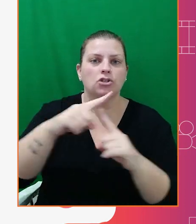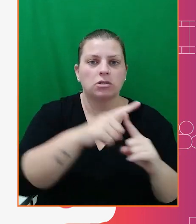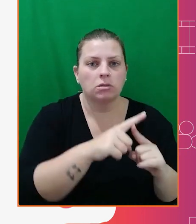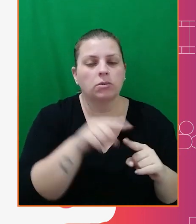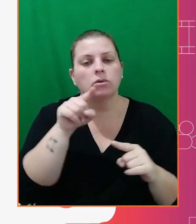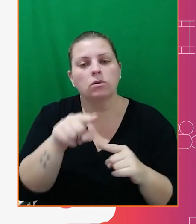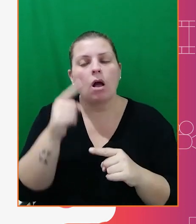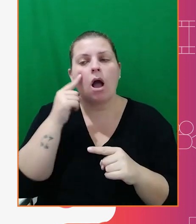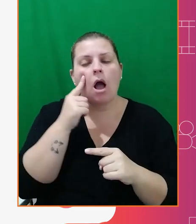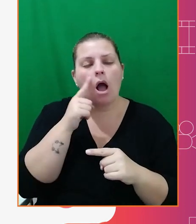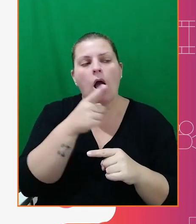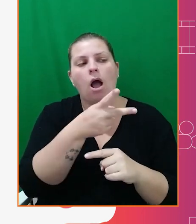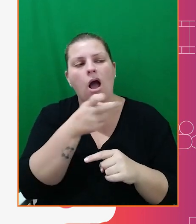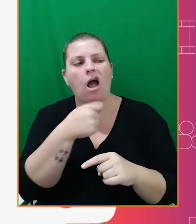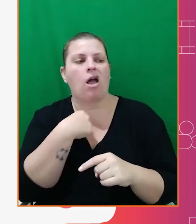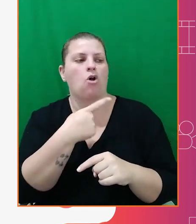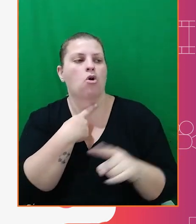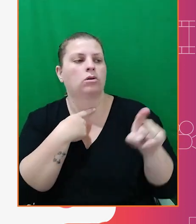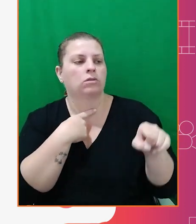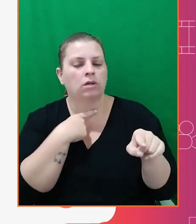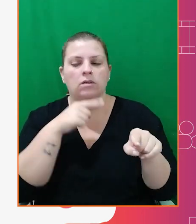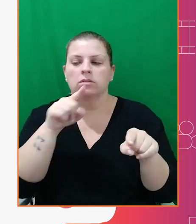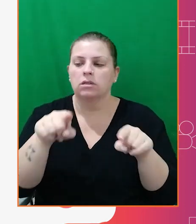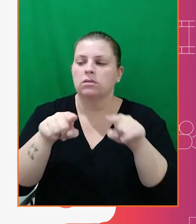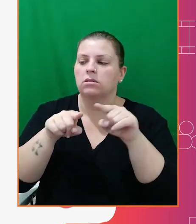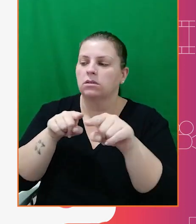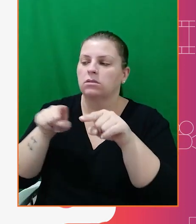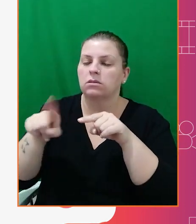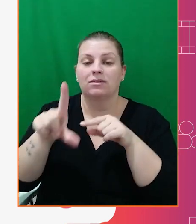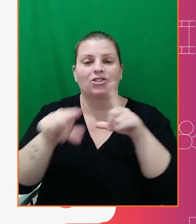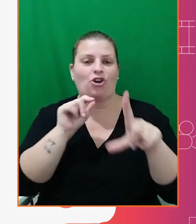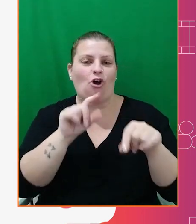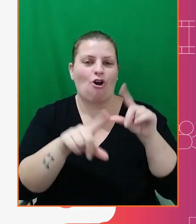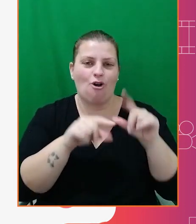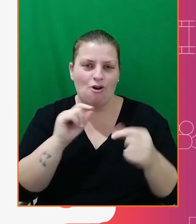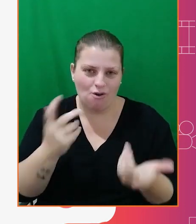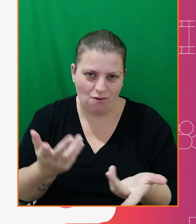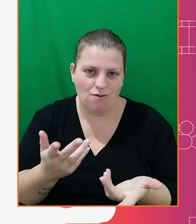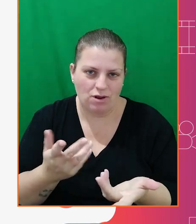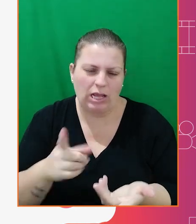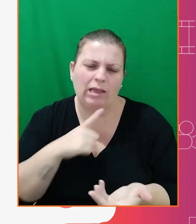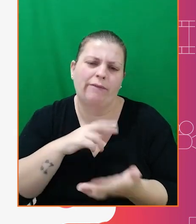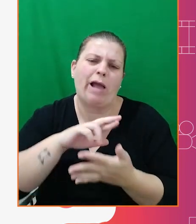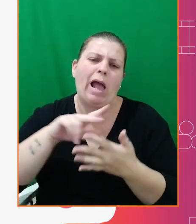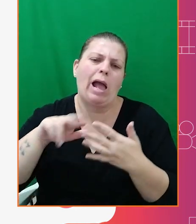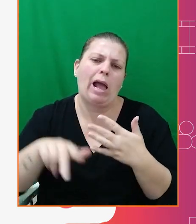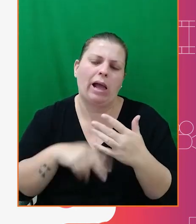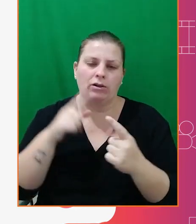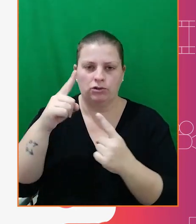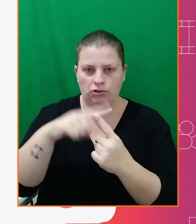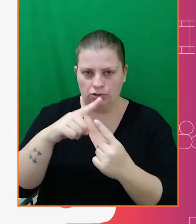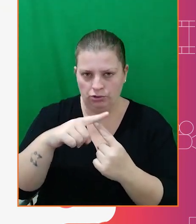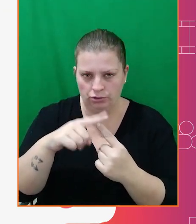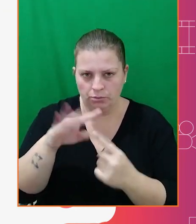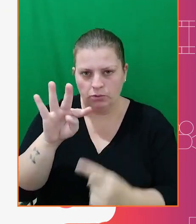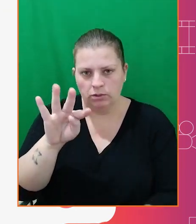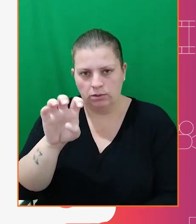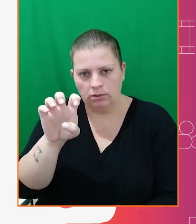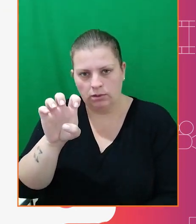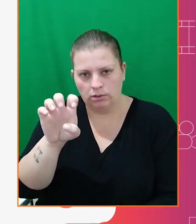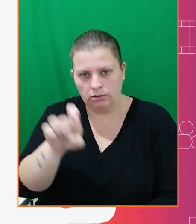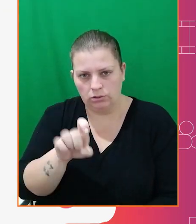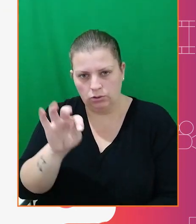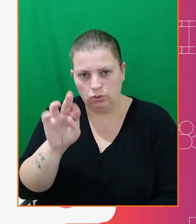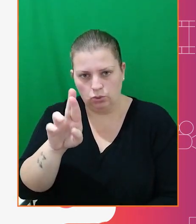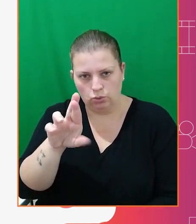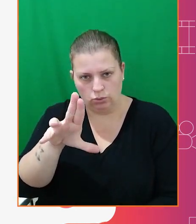mais deseja ou o que mais te interessa. Existem vários outros tipos de texturas. Outra coisa que é bastante